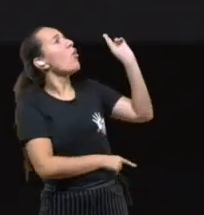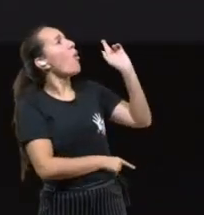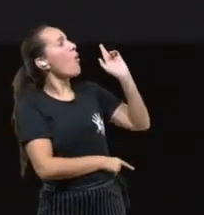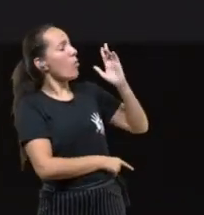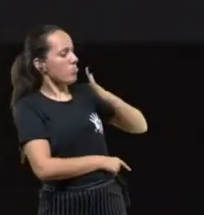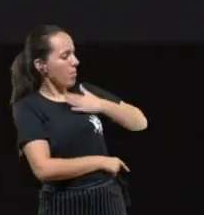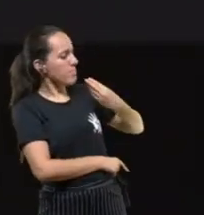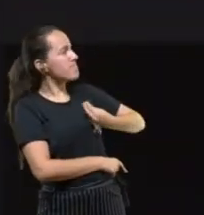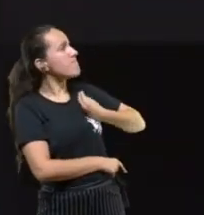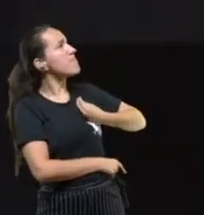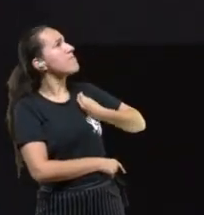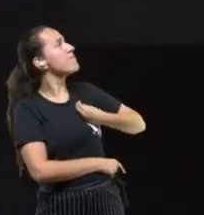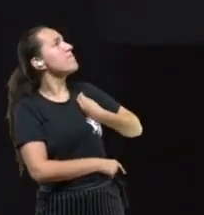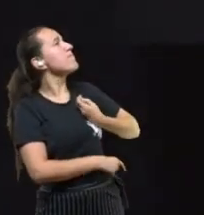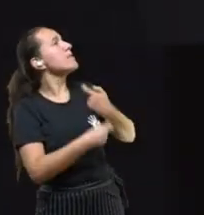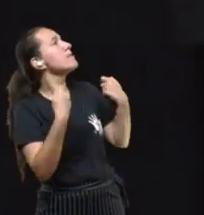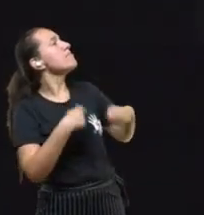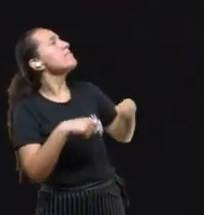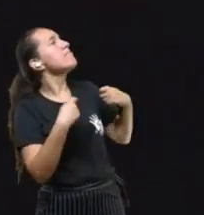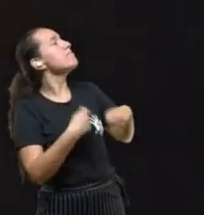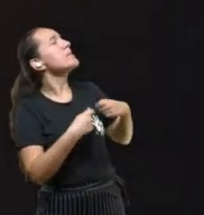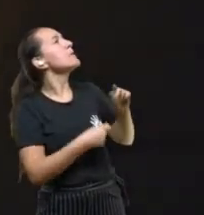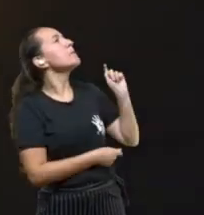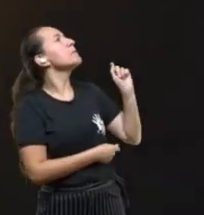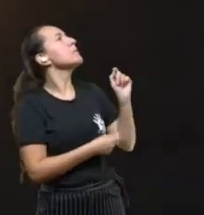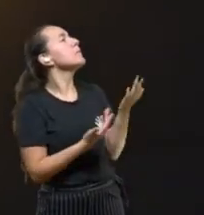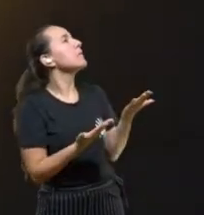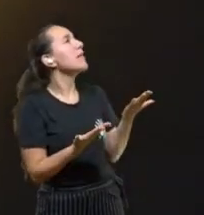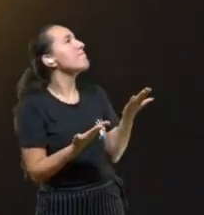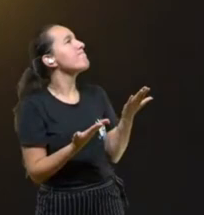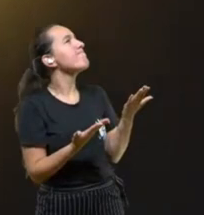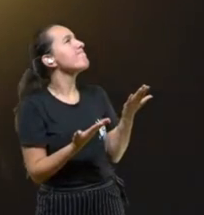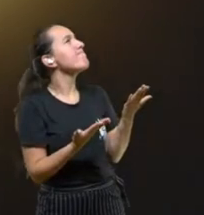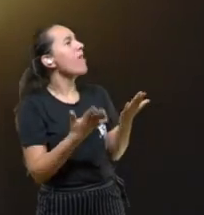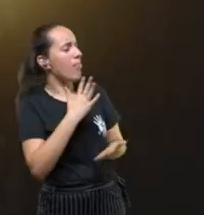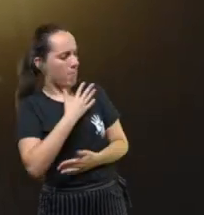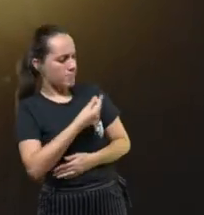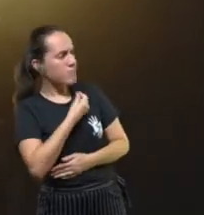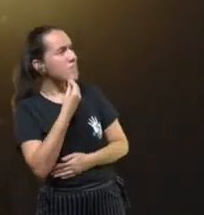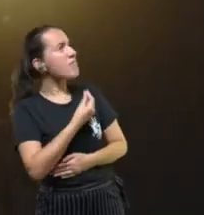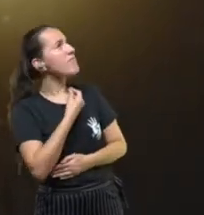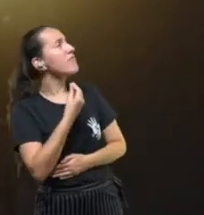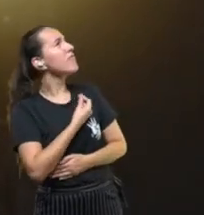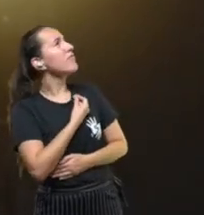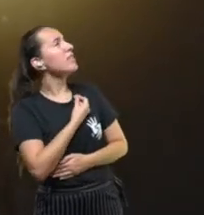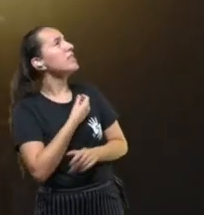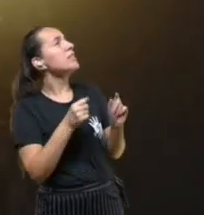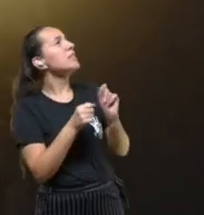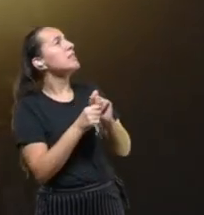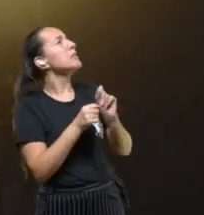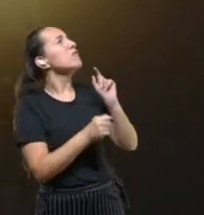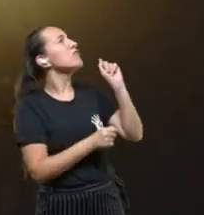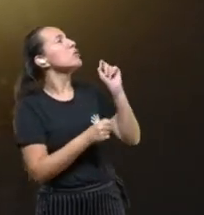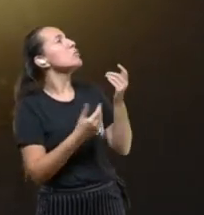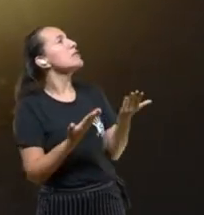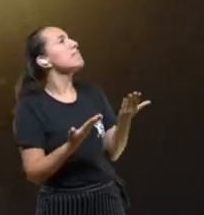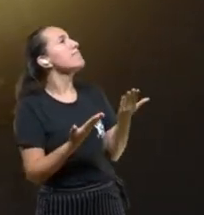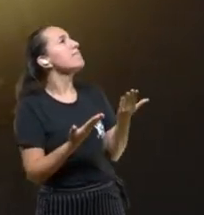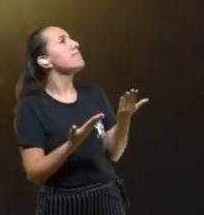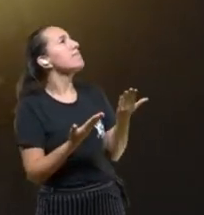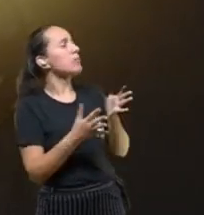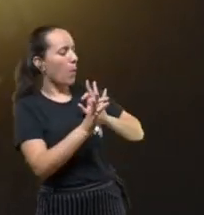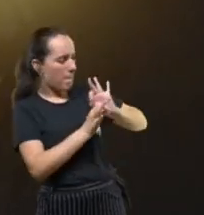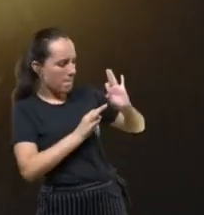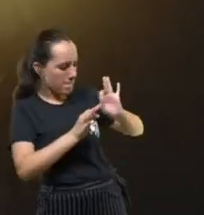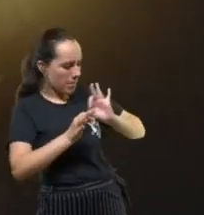eu preciso fazer? O que é que eu preciso fazer para